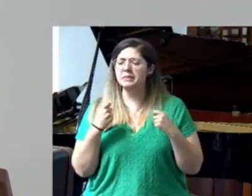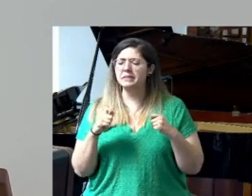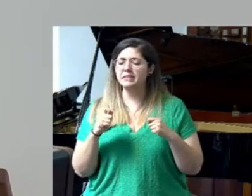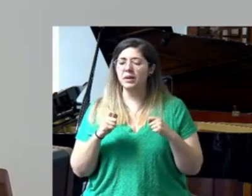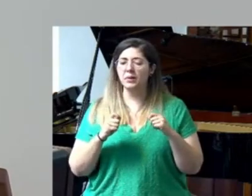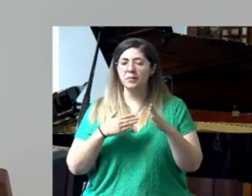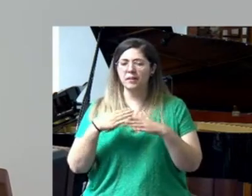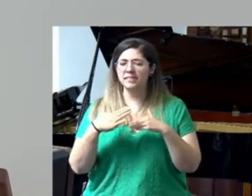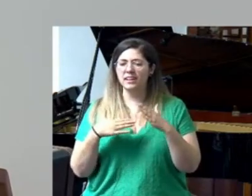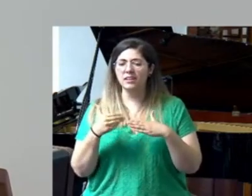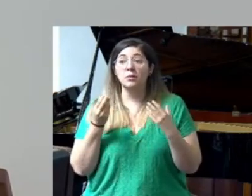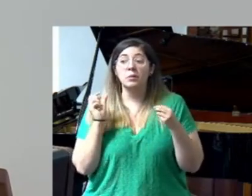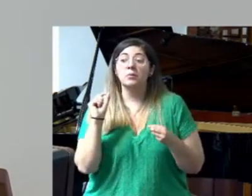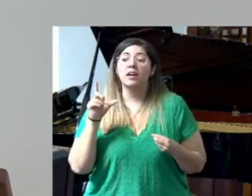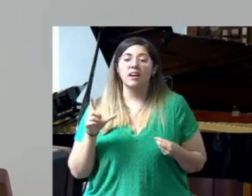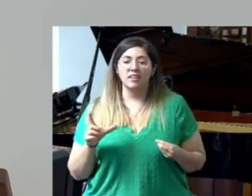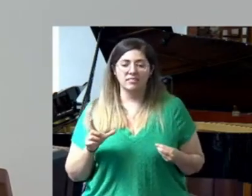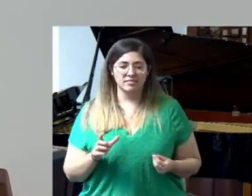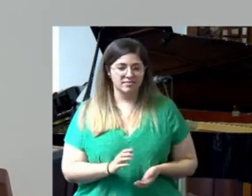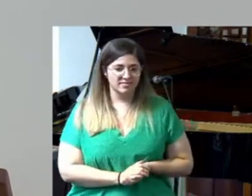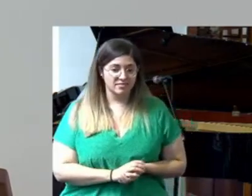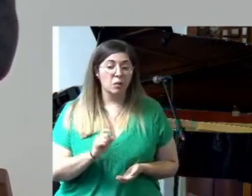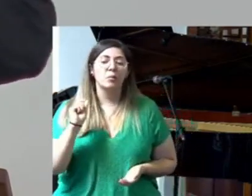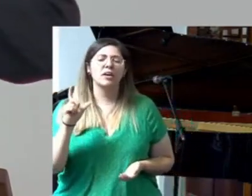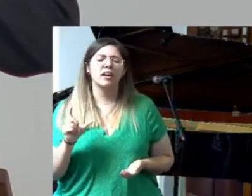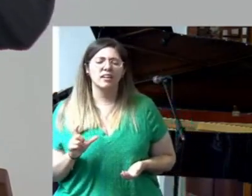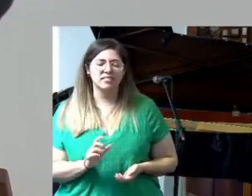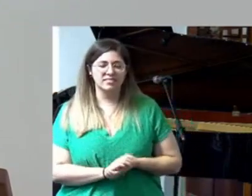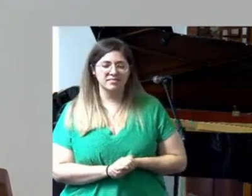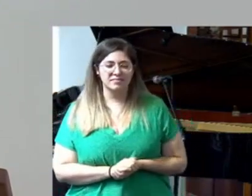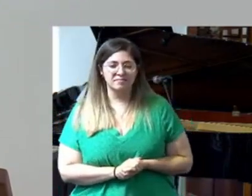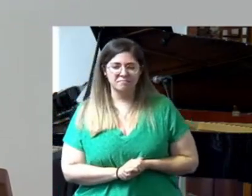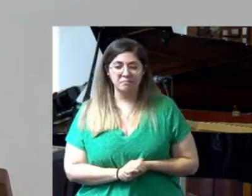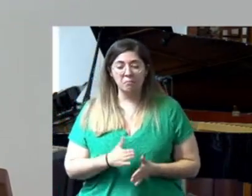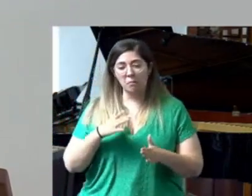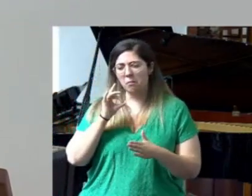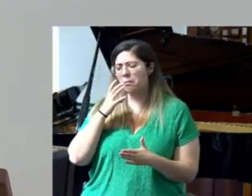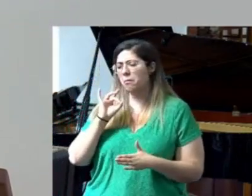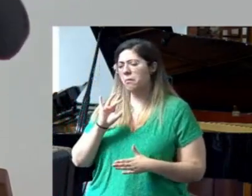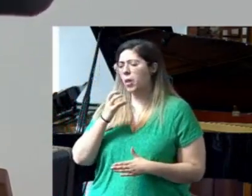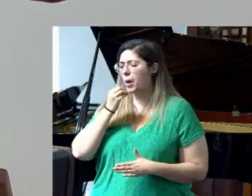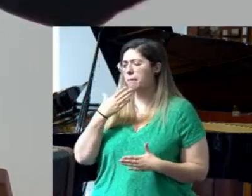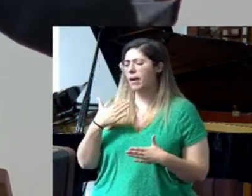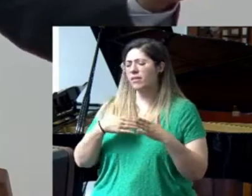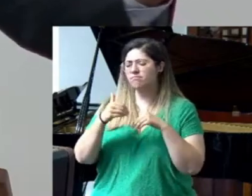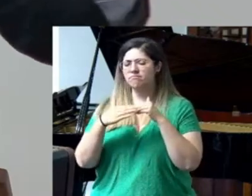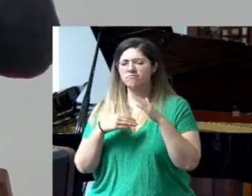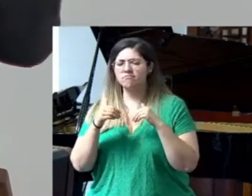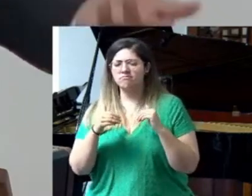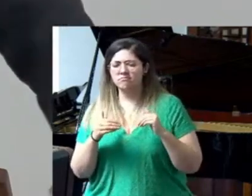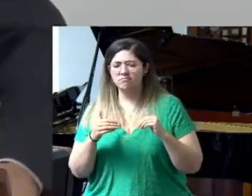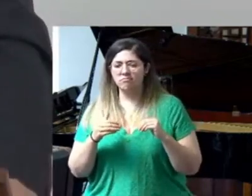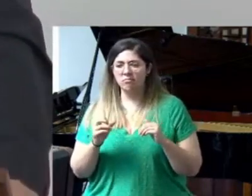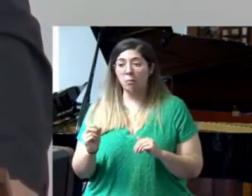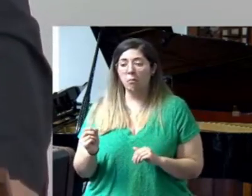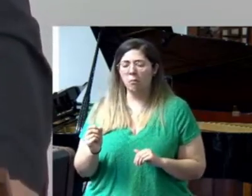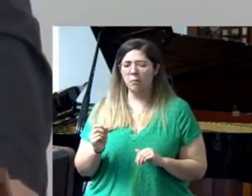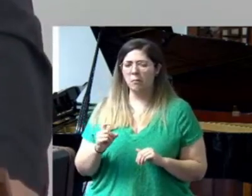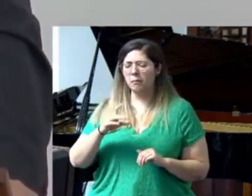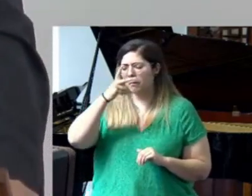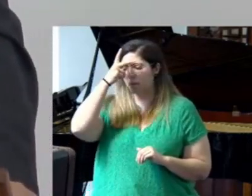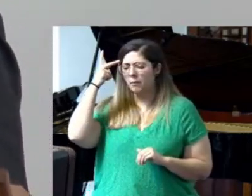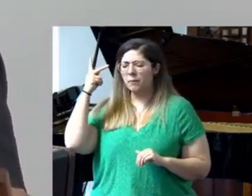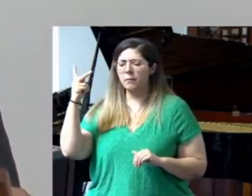gente pode fazer. Mas se a gente só olhar para, isso aqui é legal que se faça, alguém vai fazer, talvez ninguém